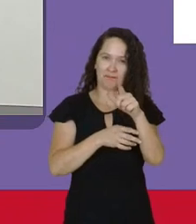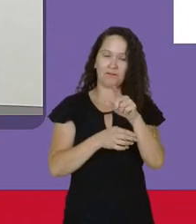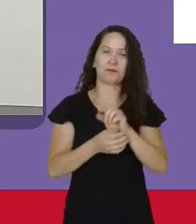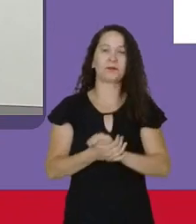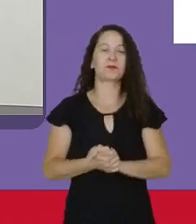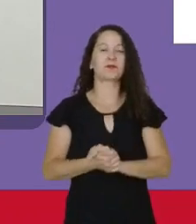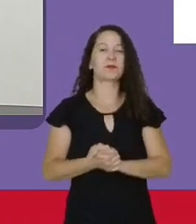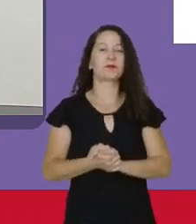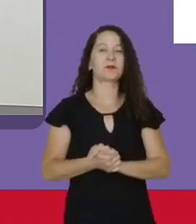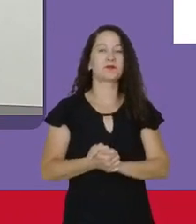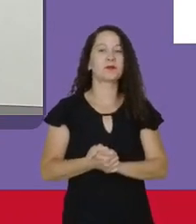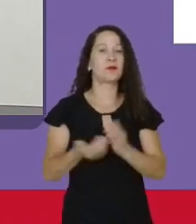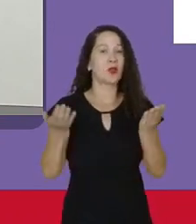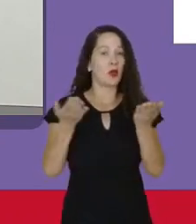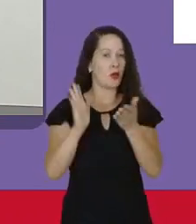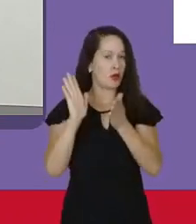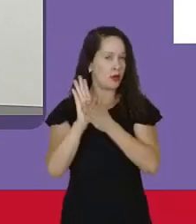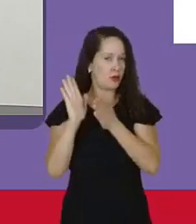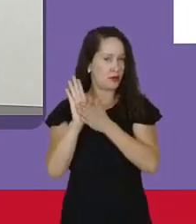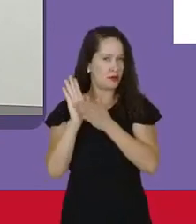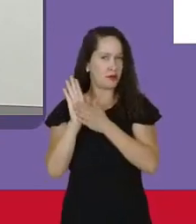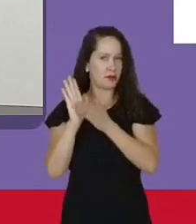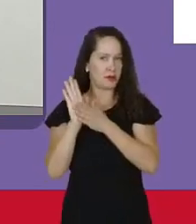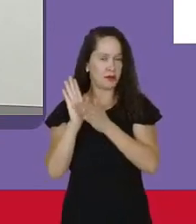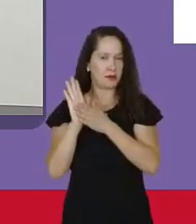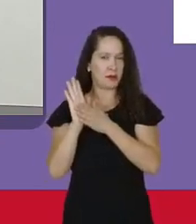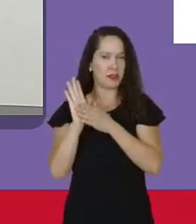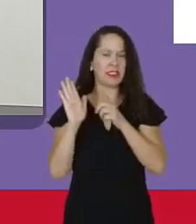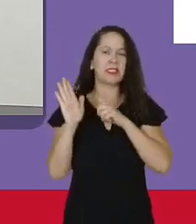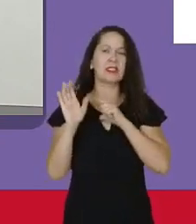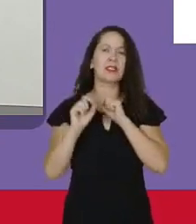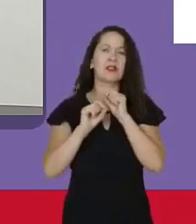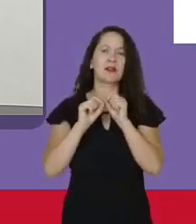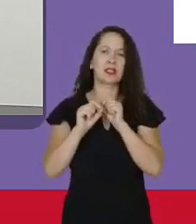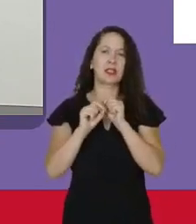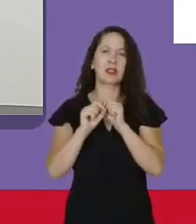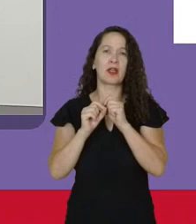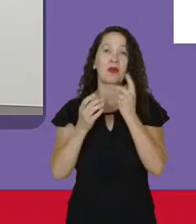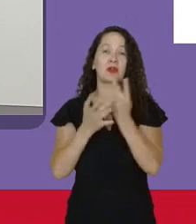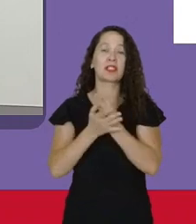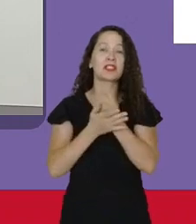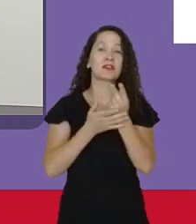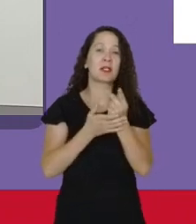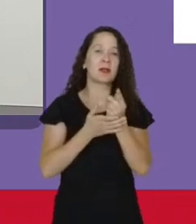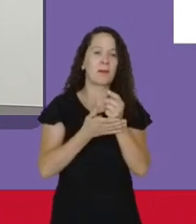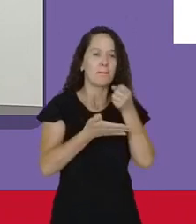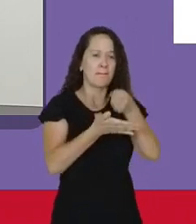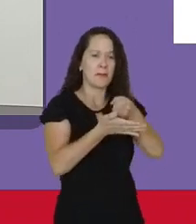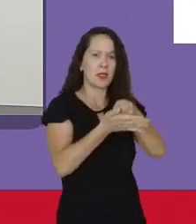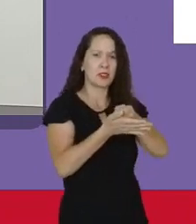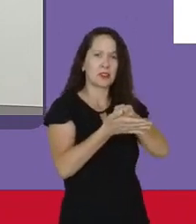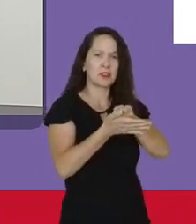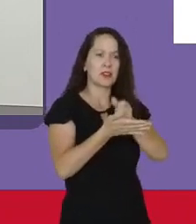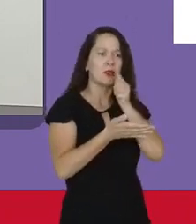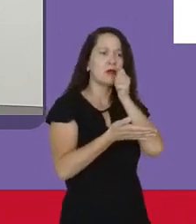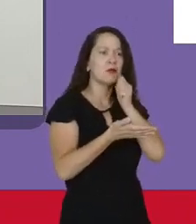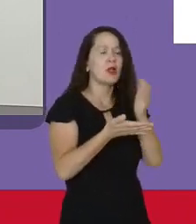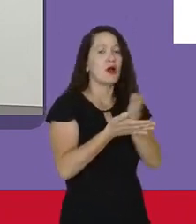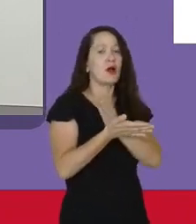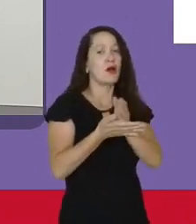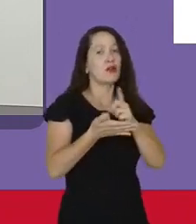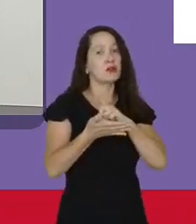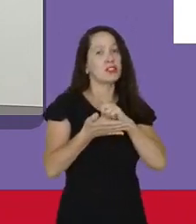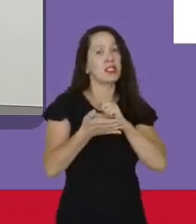aborto. E a atual proposta é de internação compulsória aquelas mulheres que têm propensão